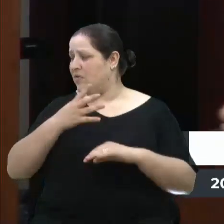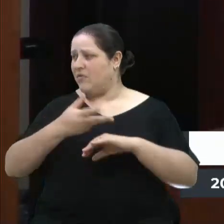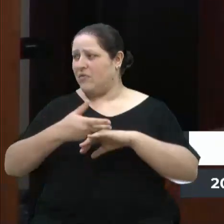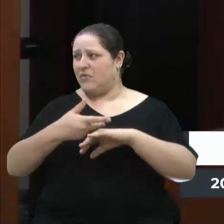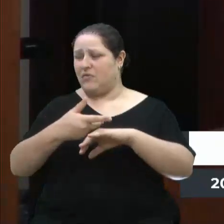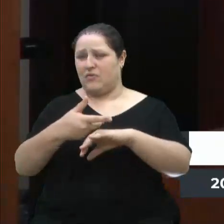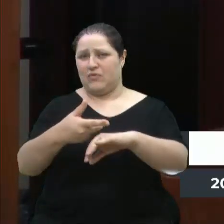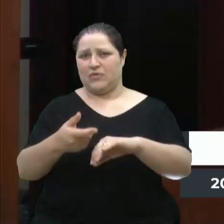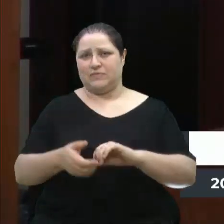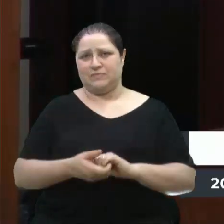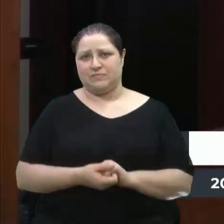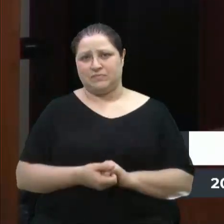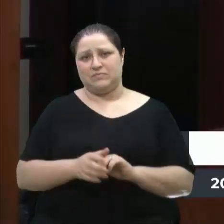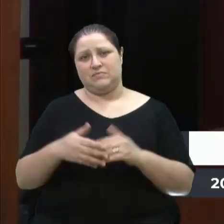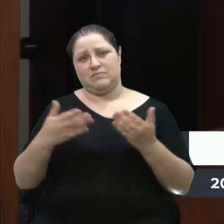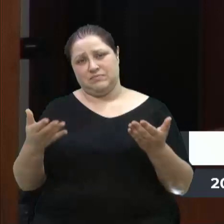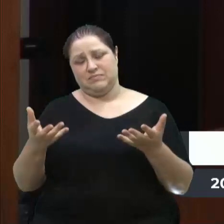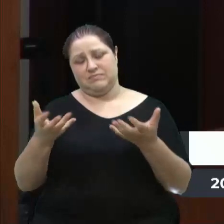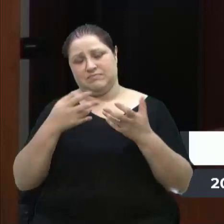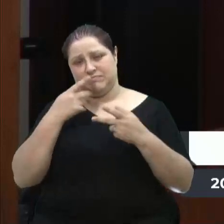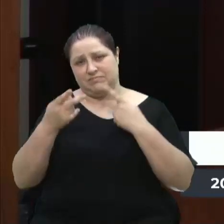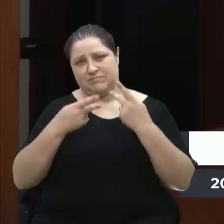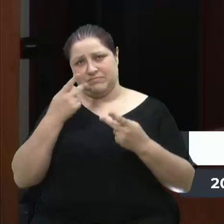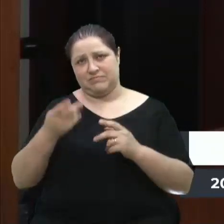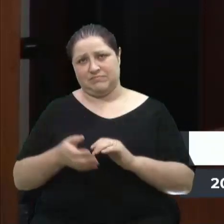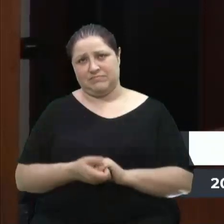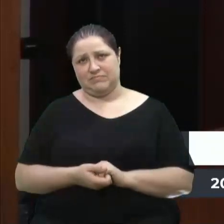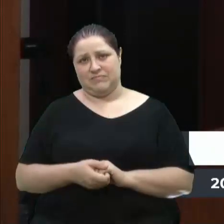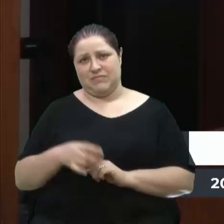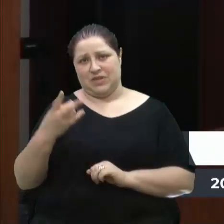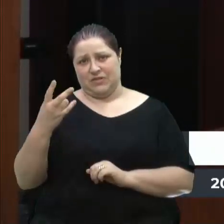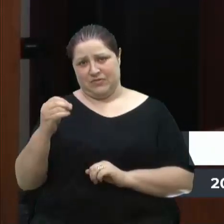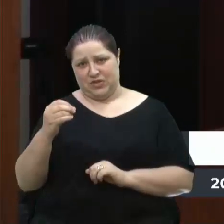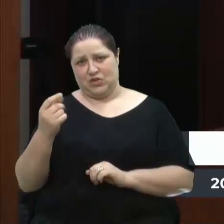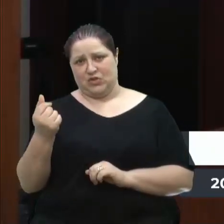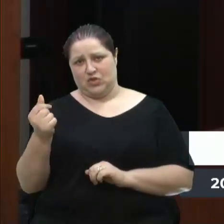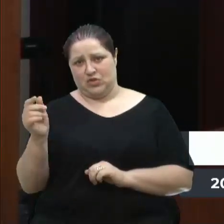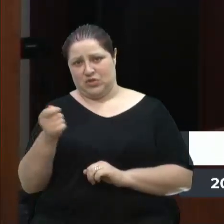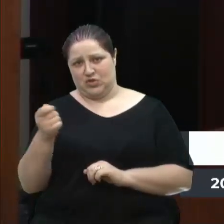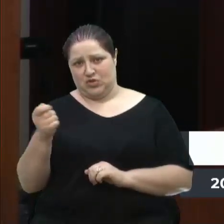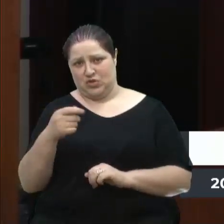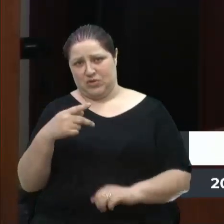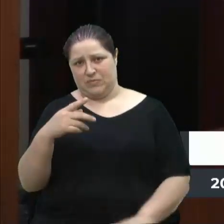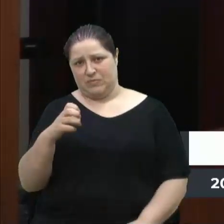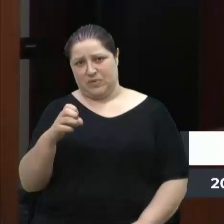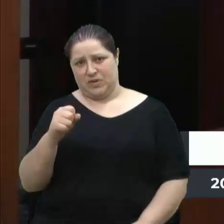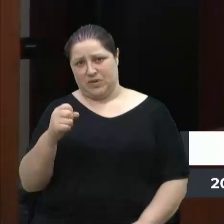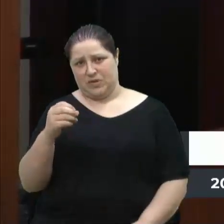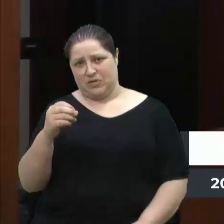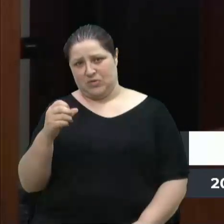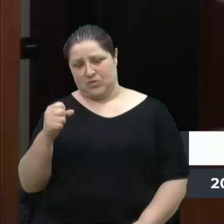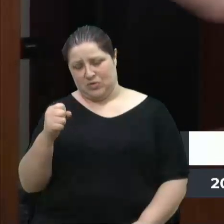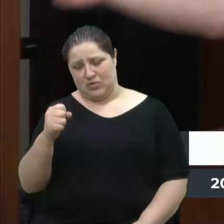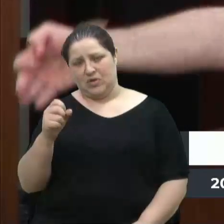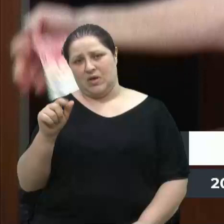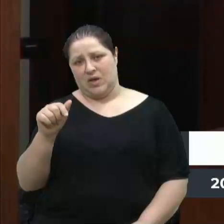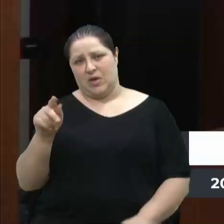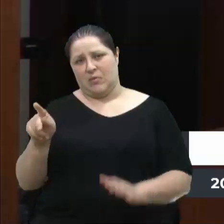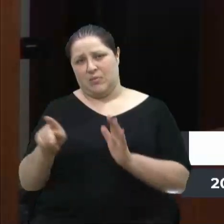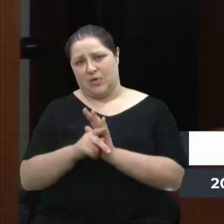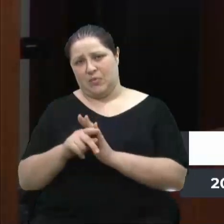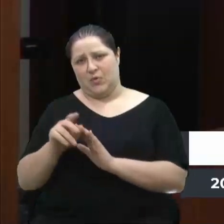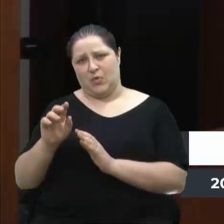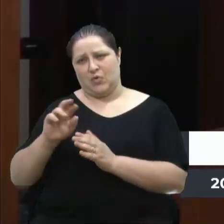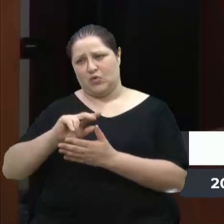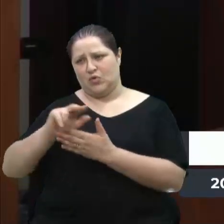da desvalorização. Então eu quero dizer que 20 pesos, ou qualquer moeda onde o governo emite sem a